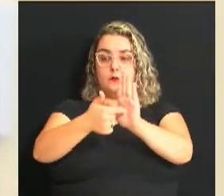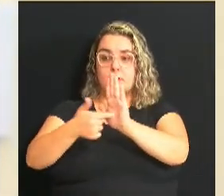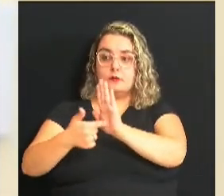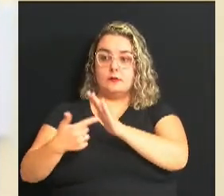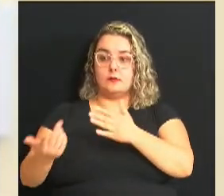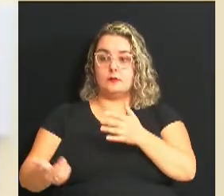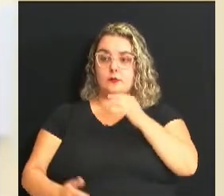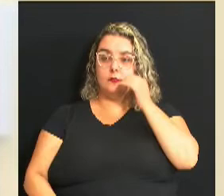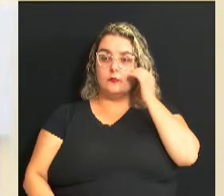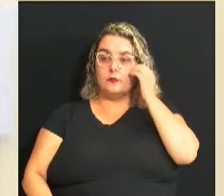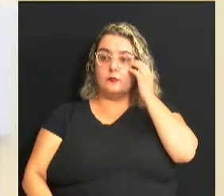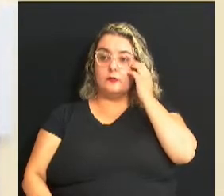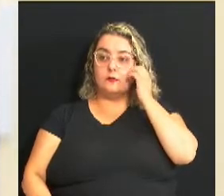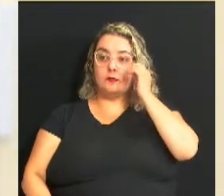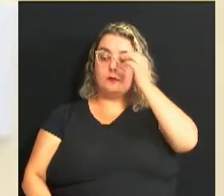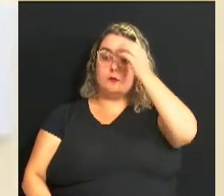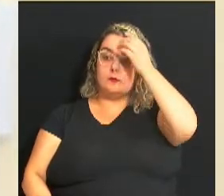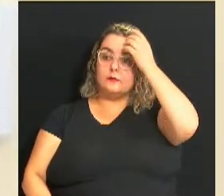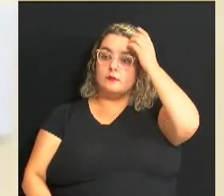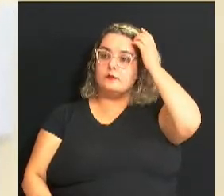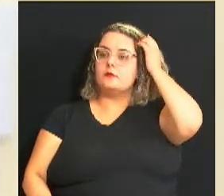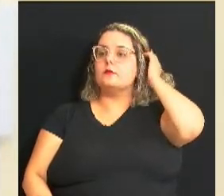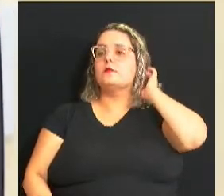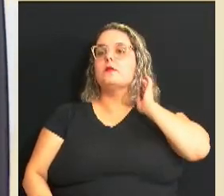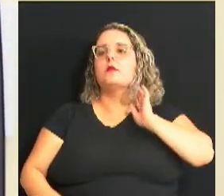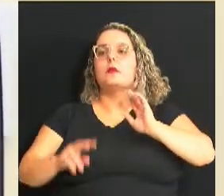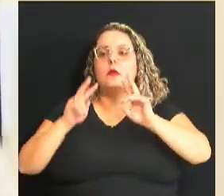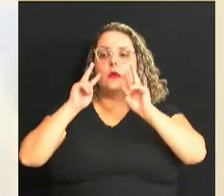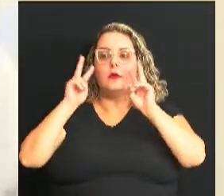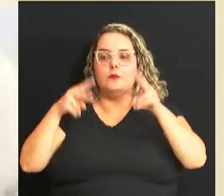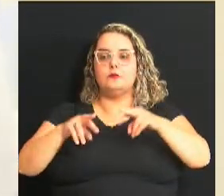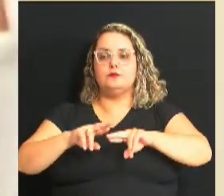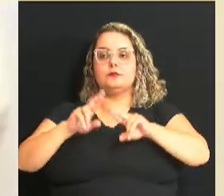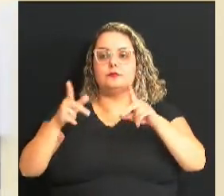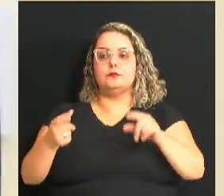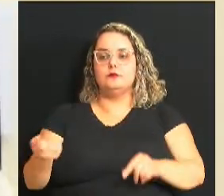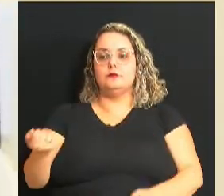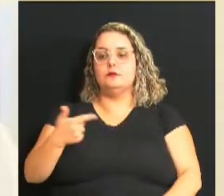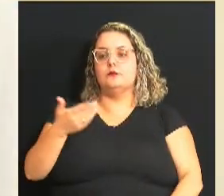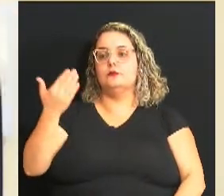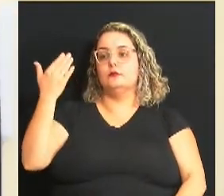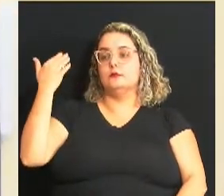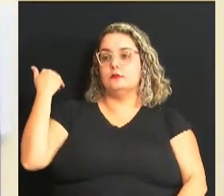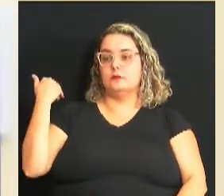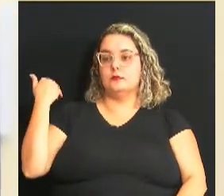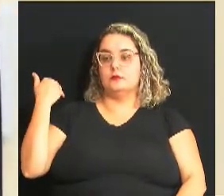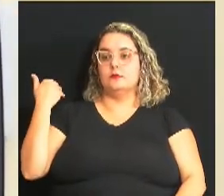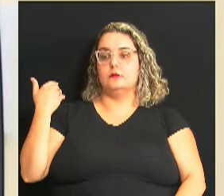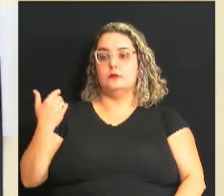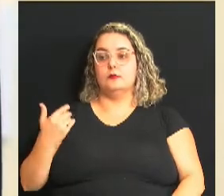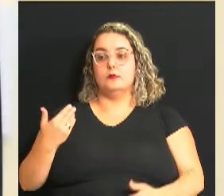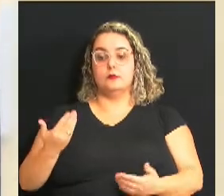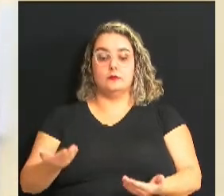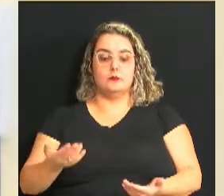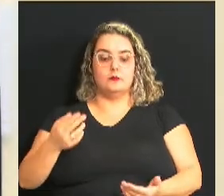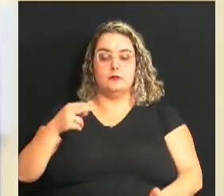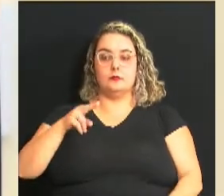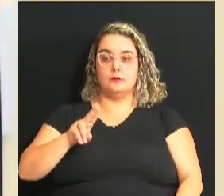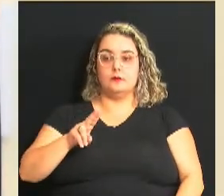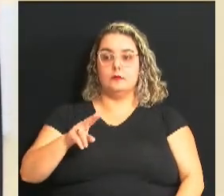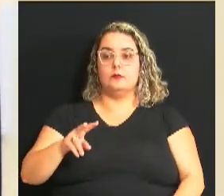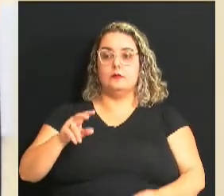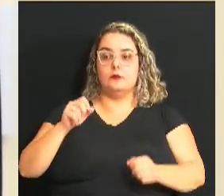expositiva hoje tem um olhar muito diferente do que era antes, né, ou como é o olhar do MAC, por exemplo.